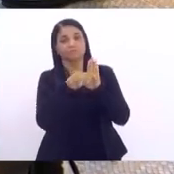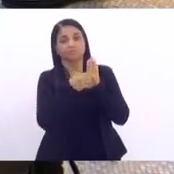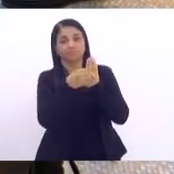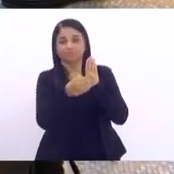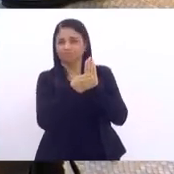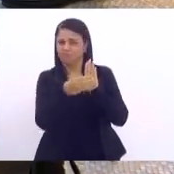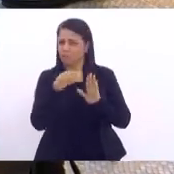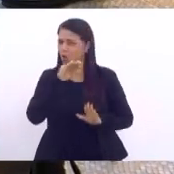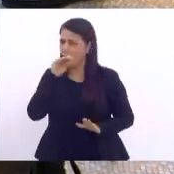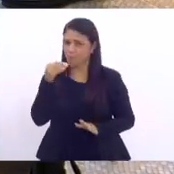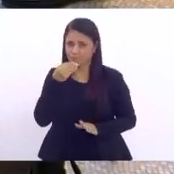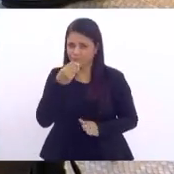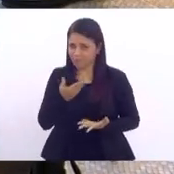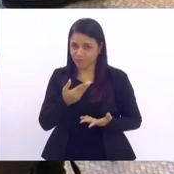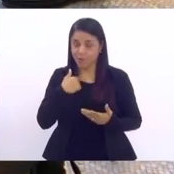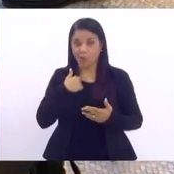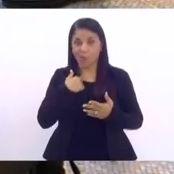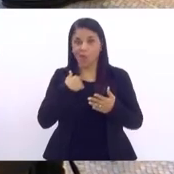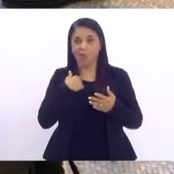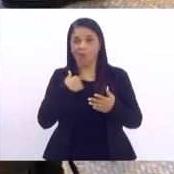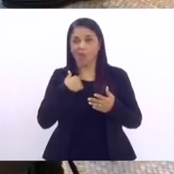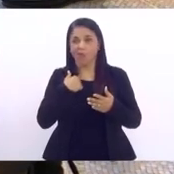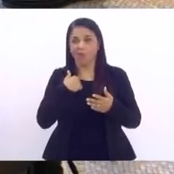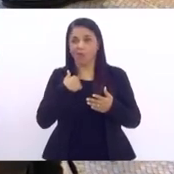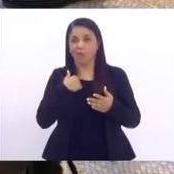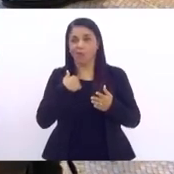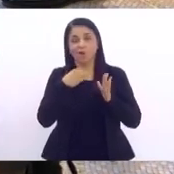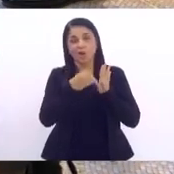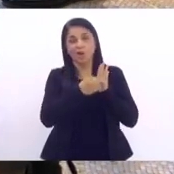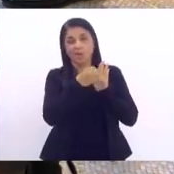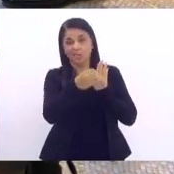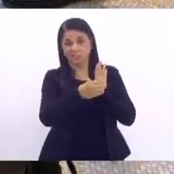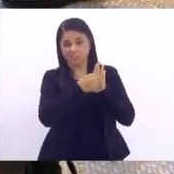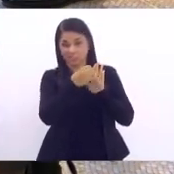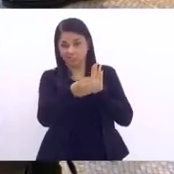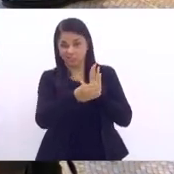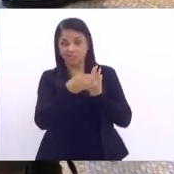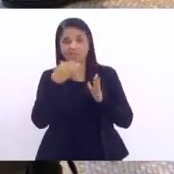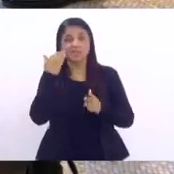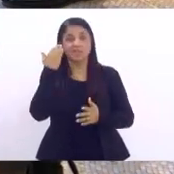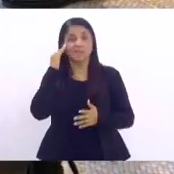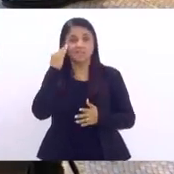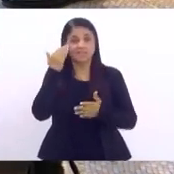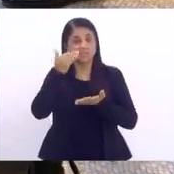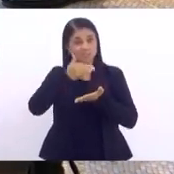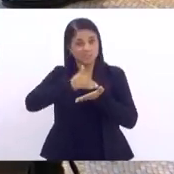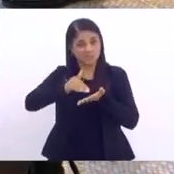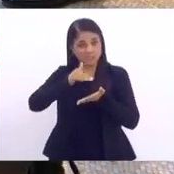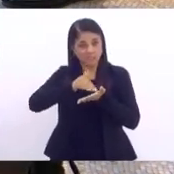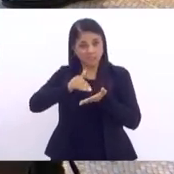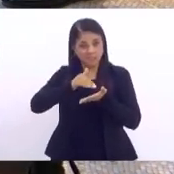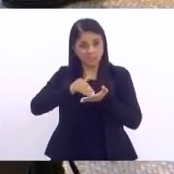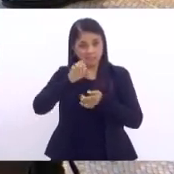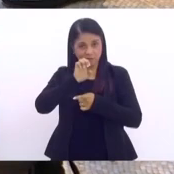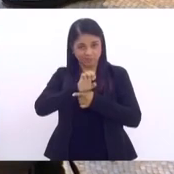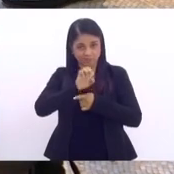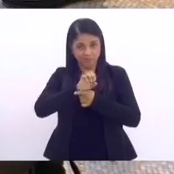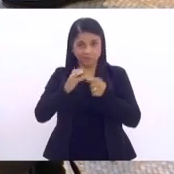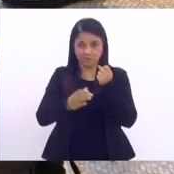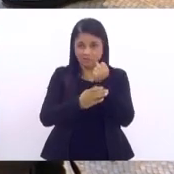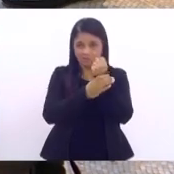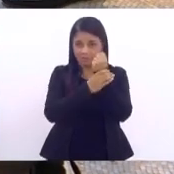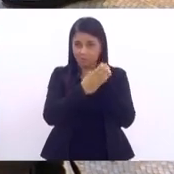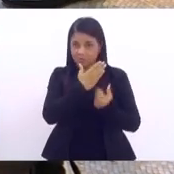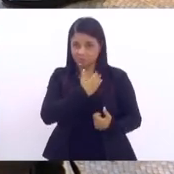crítico, por entender que, se a Secretaria de Estado de Segurança Pública,